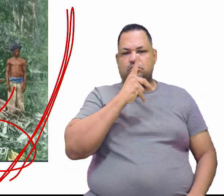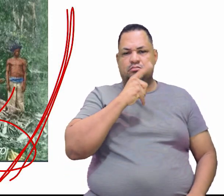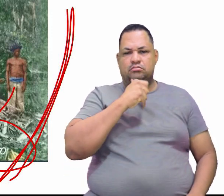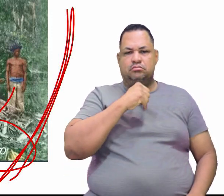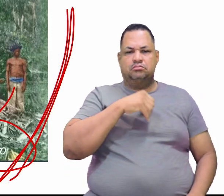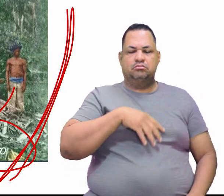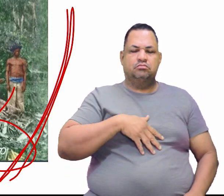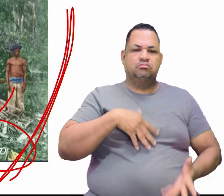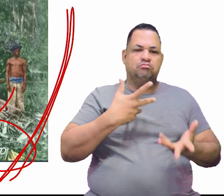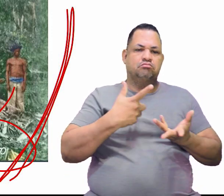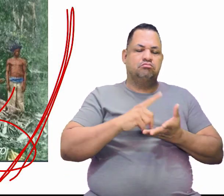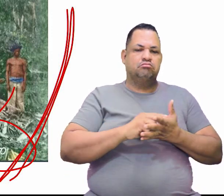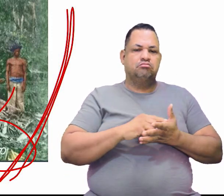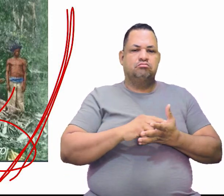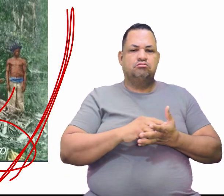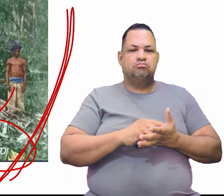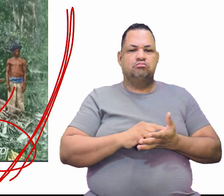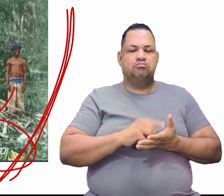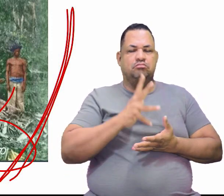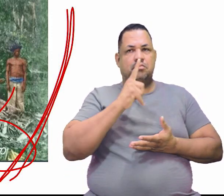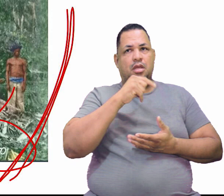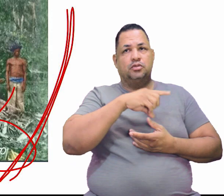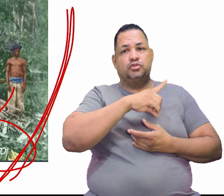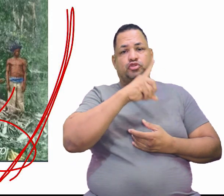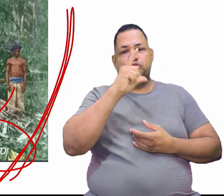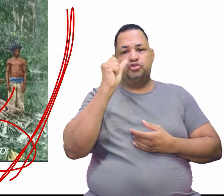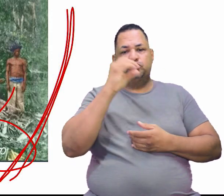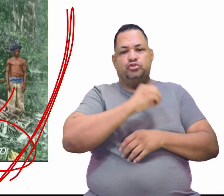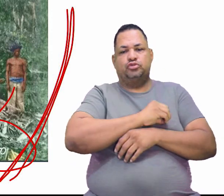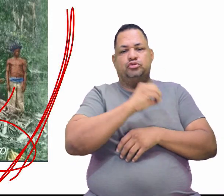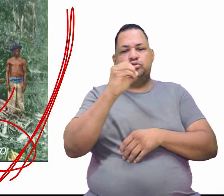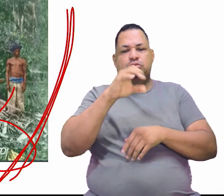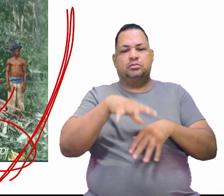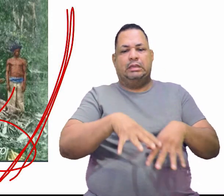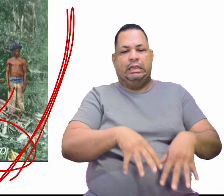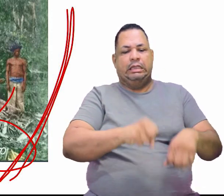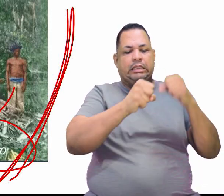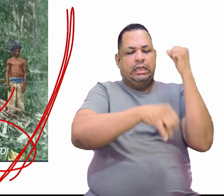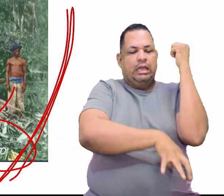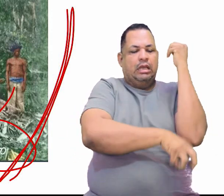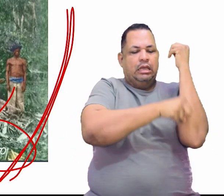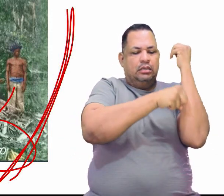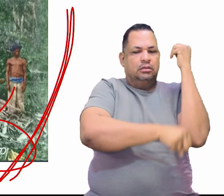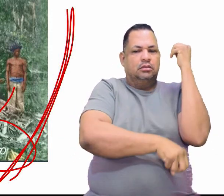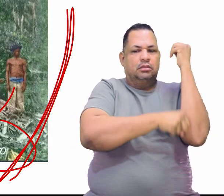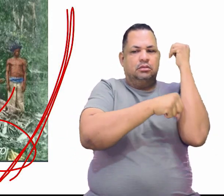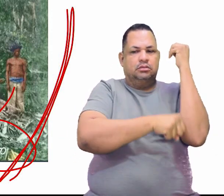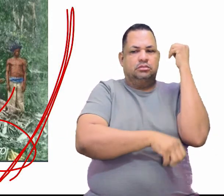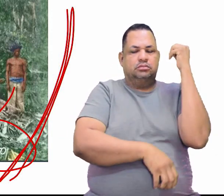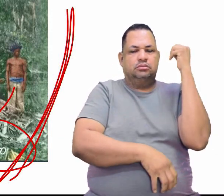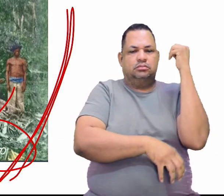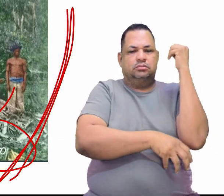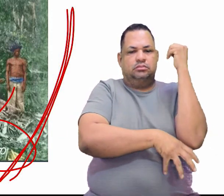alguns dias para derrubar essa árvore. E depois arrancar a sua raiz. Ainda tem isso.